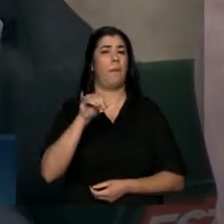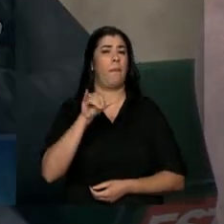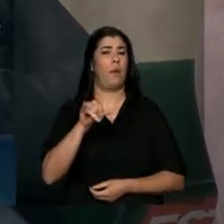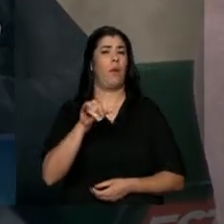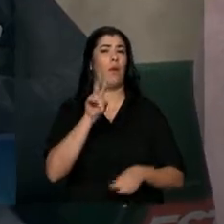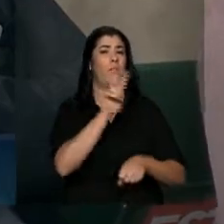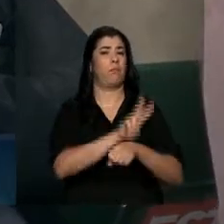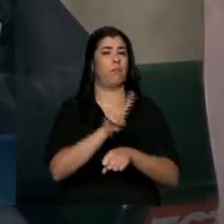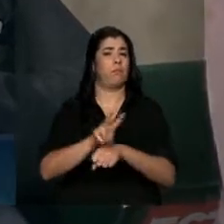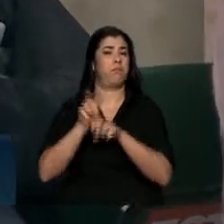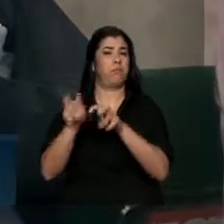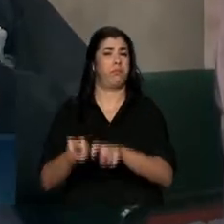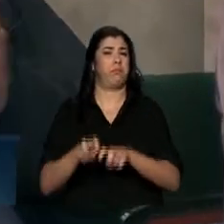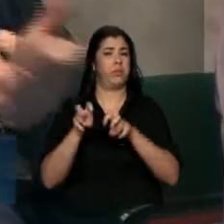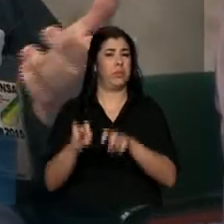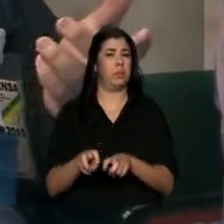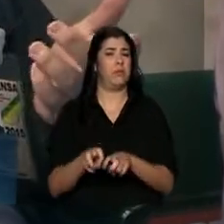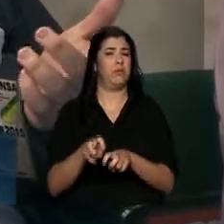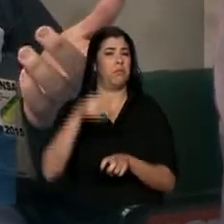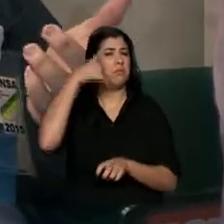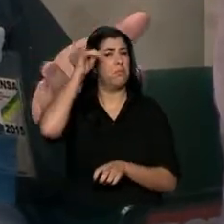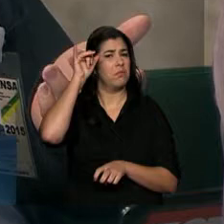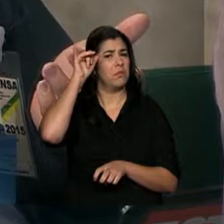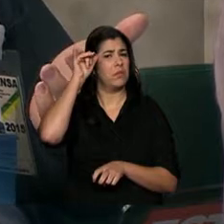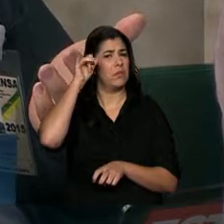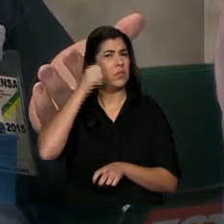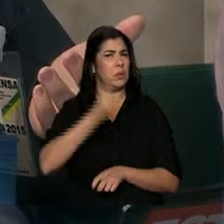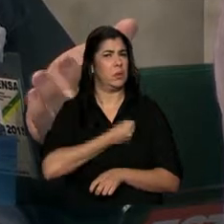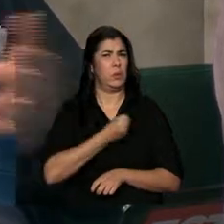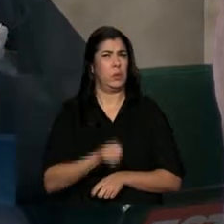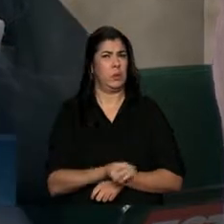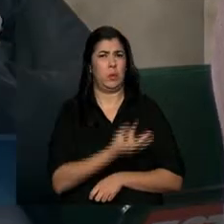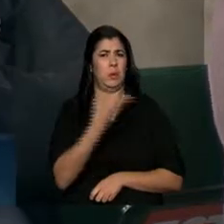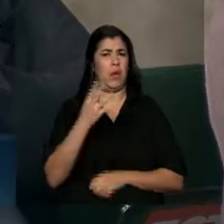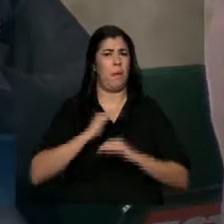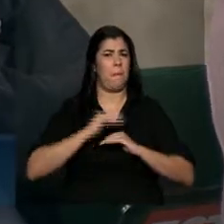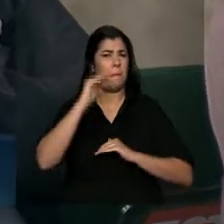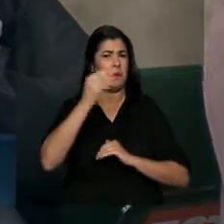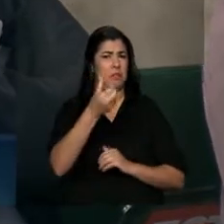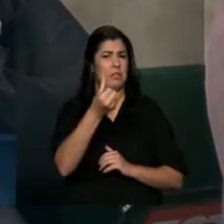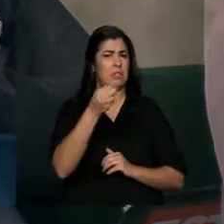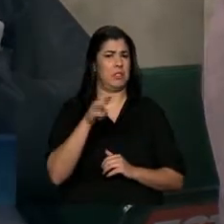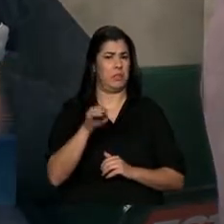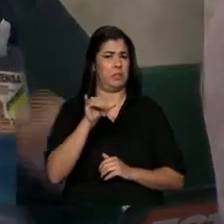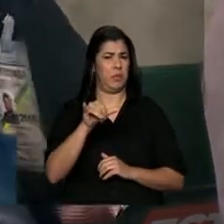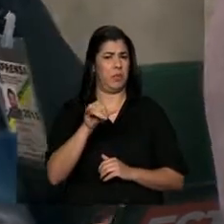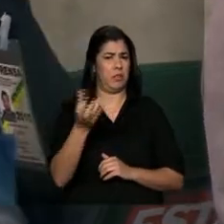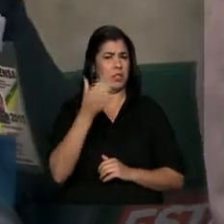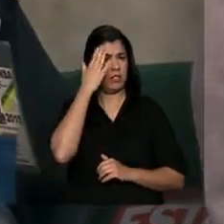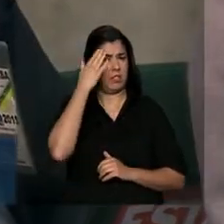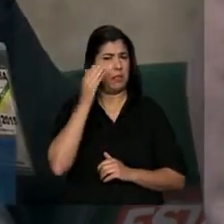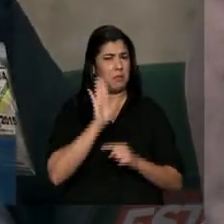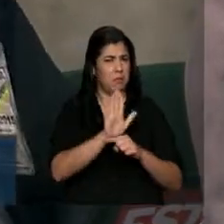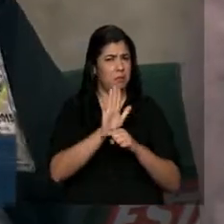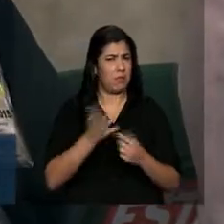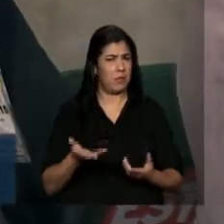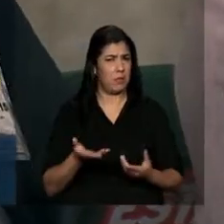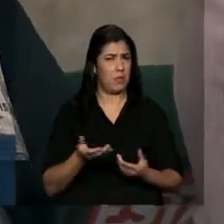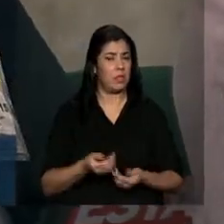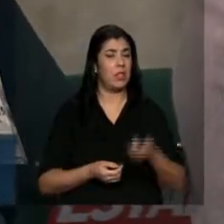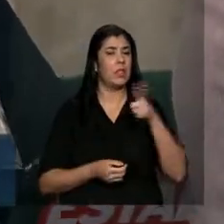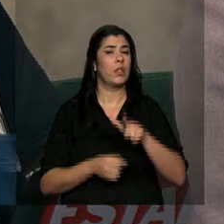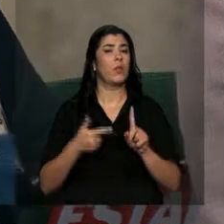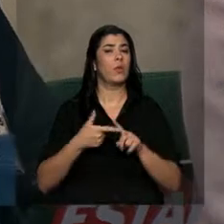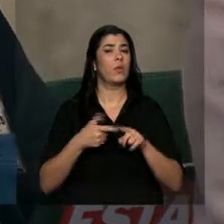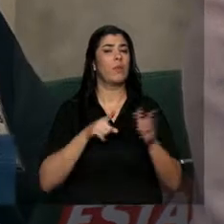o número exato, mas era um número mais expressivo do que 6 milhões. Essa é a primeira pergunta. A segunda pergunta é a seguinte: quanto